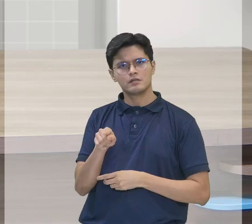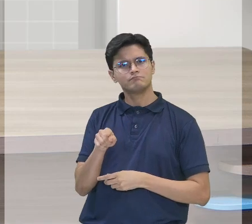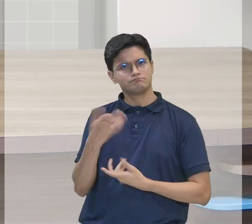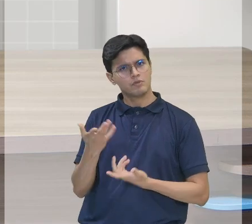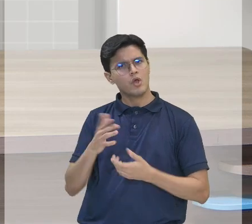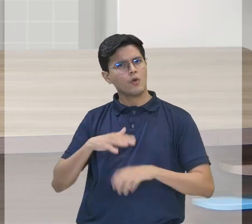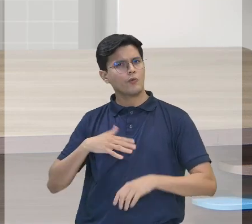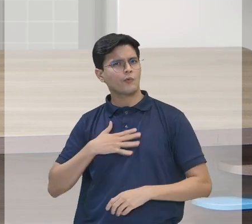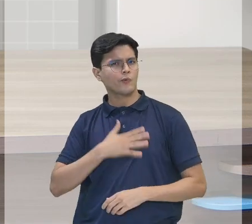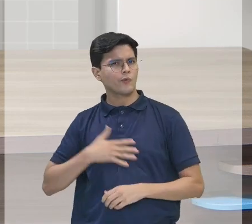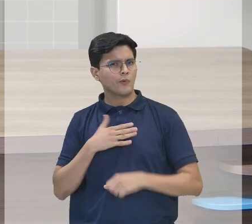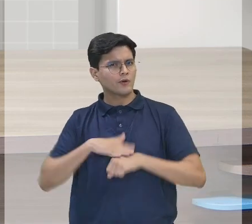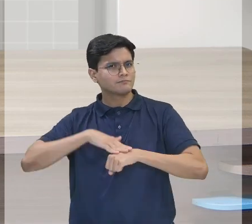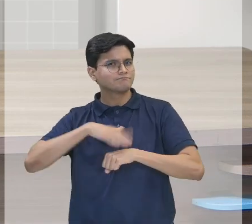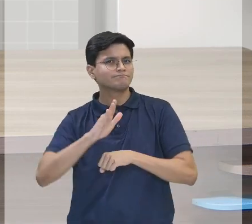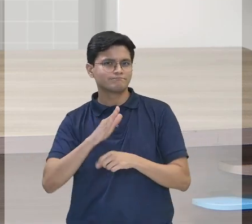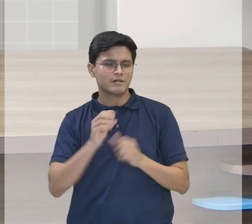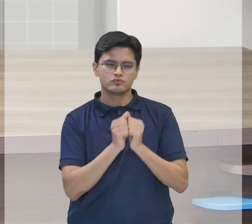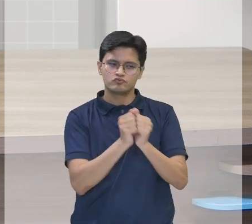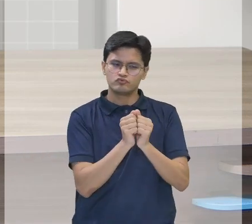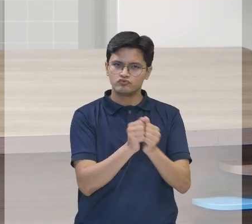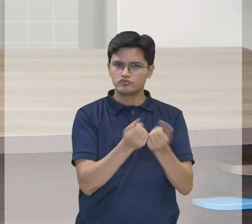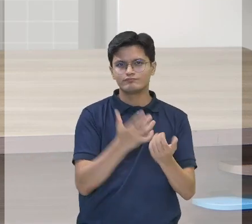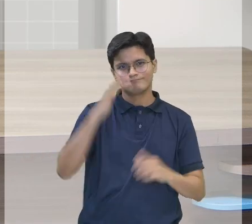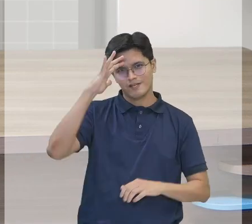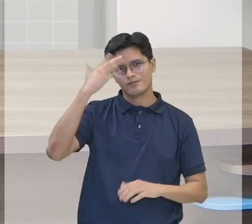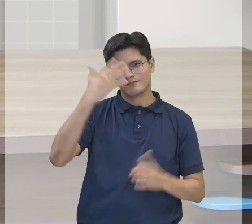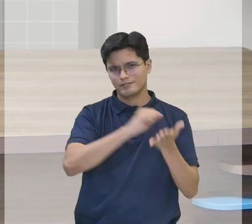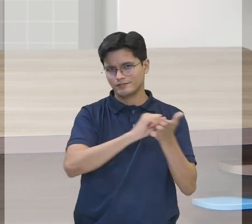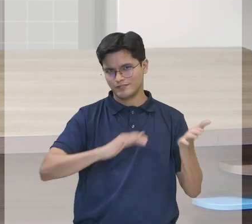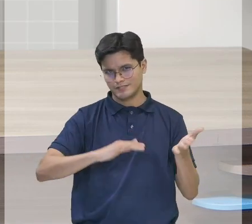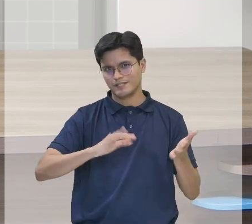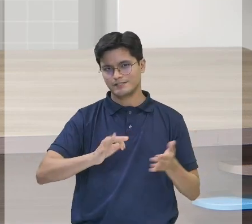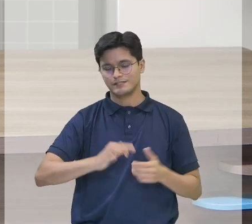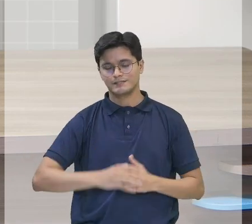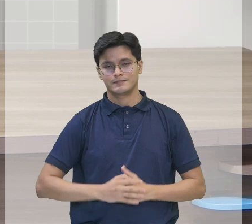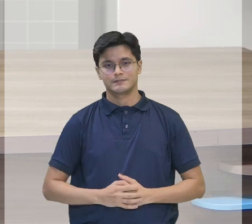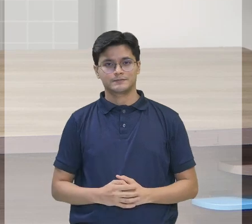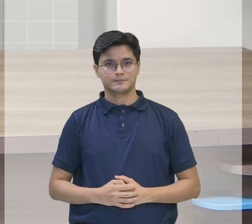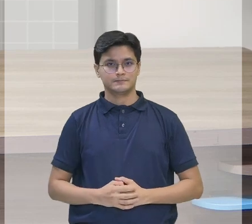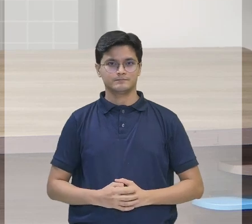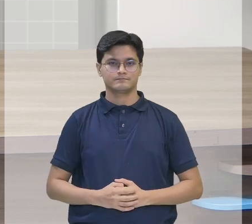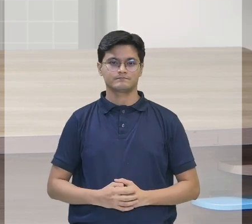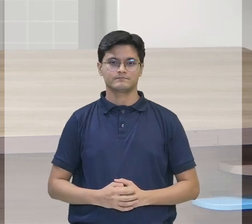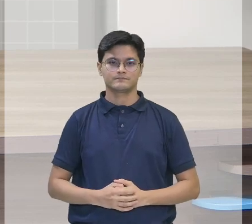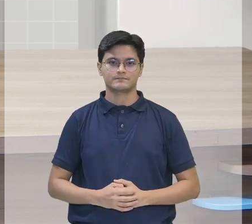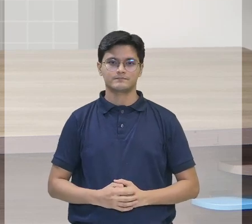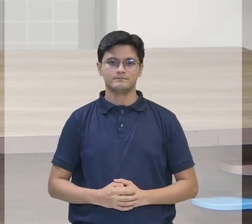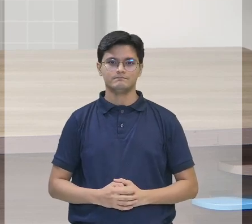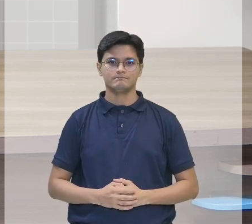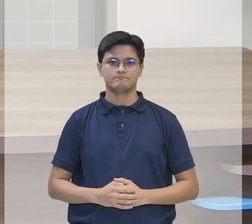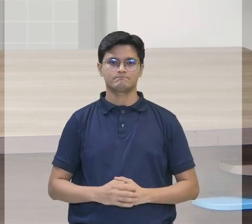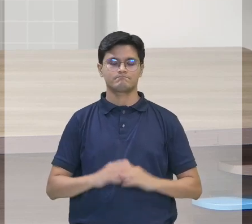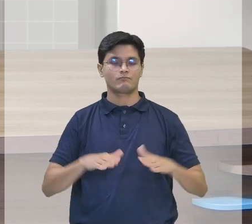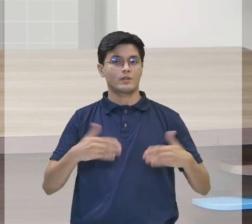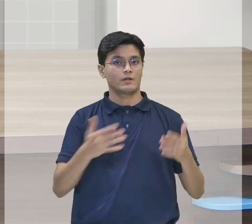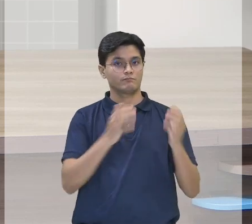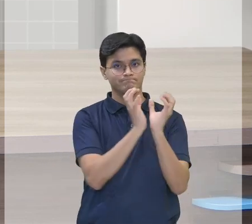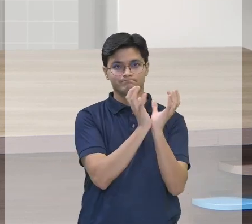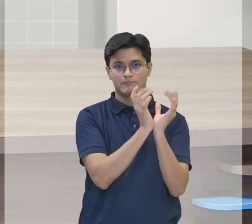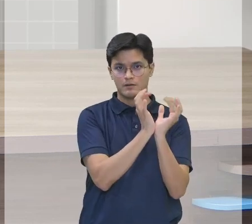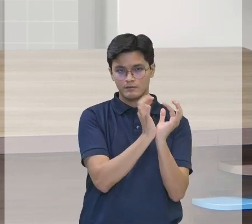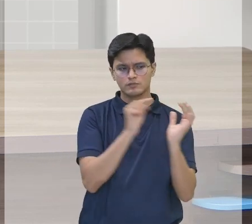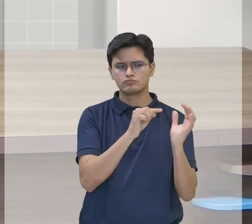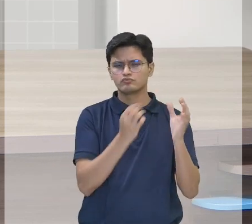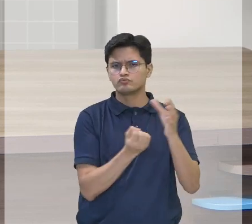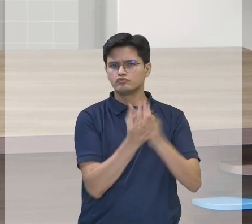Então, recapitulando, dentro desse conceito que eu estou trazendo para vocês, o que a gente viu até agora? que a metacognição ela nasceu